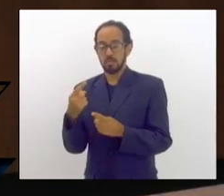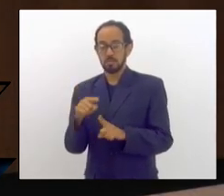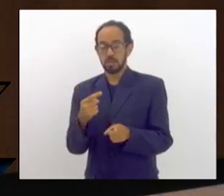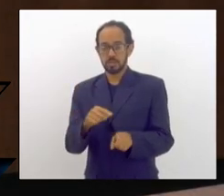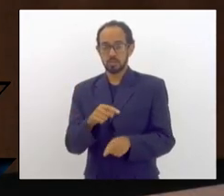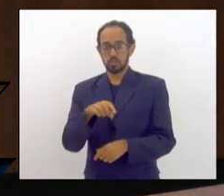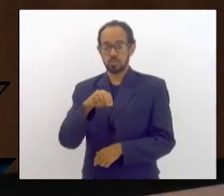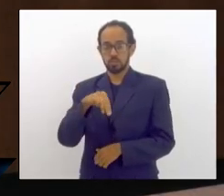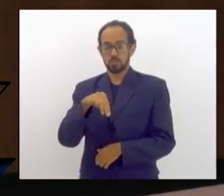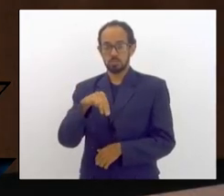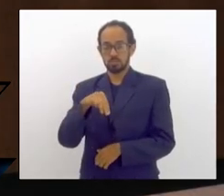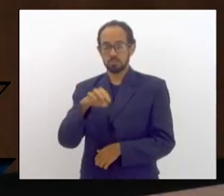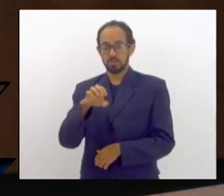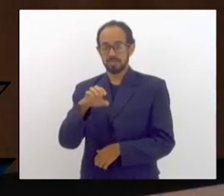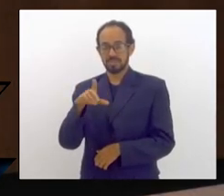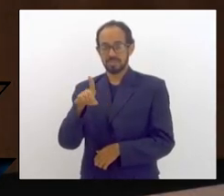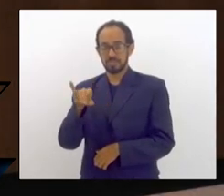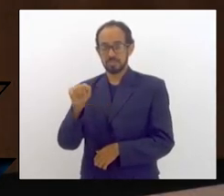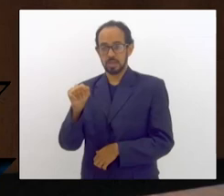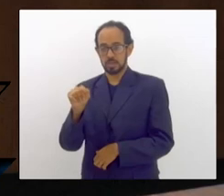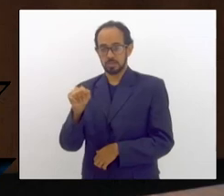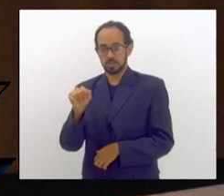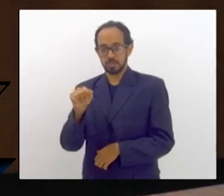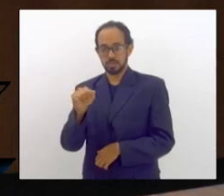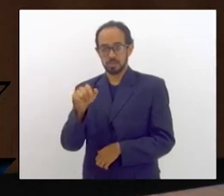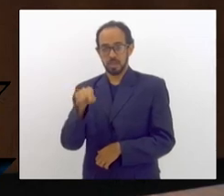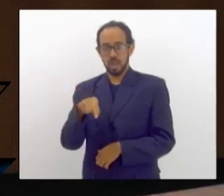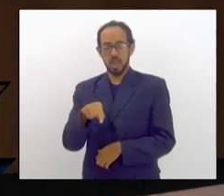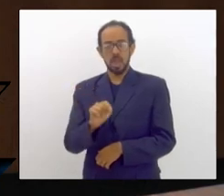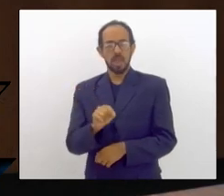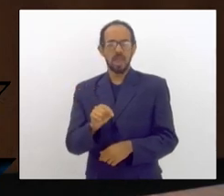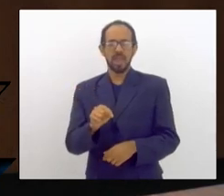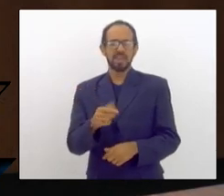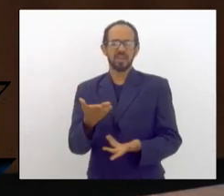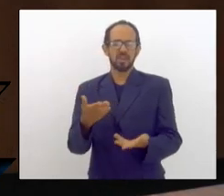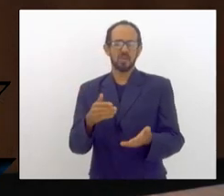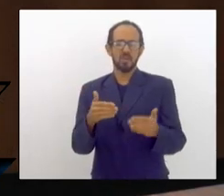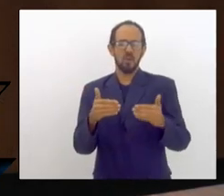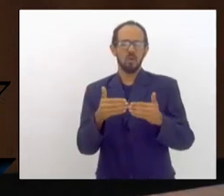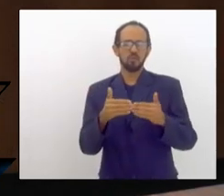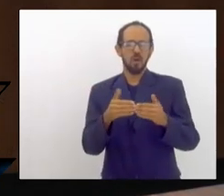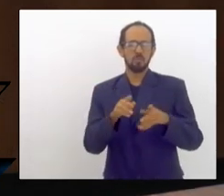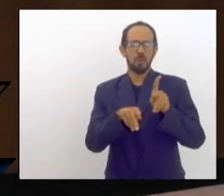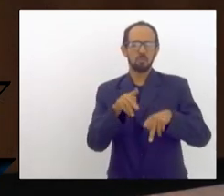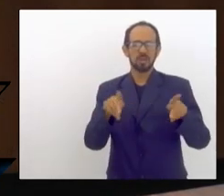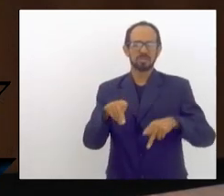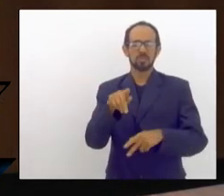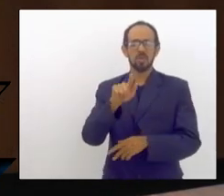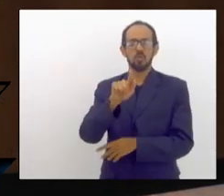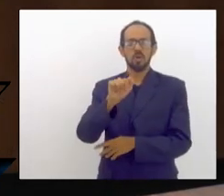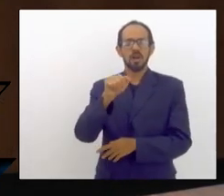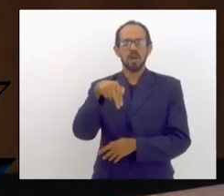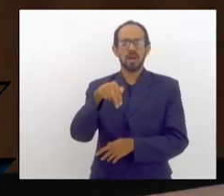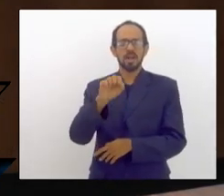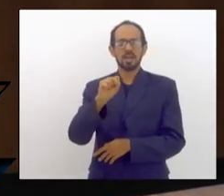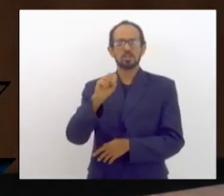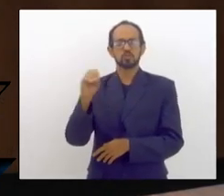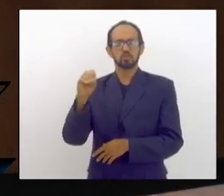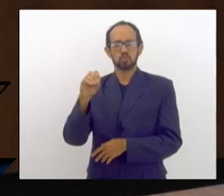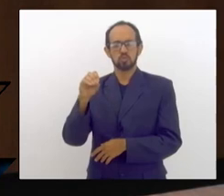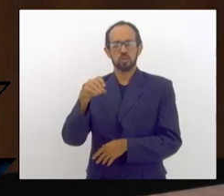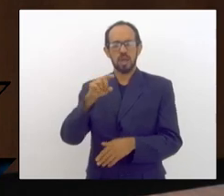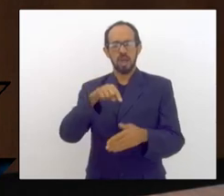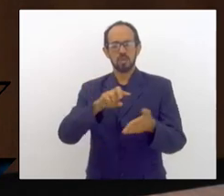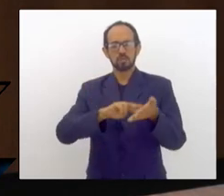um verdadeiro ganso. Ganso. Sinônimo de hipocrisia, esse cara. Um dia